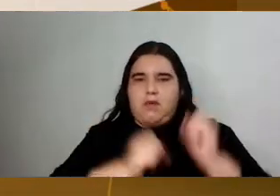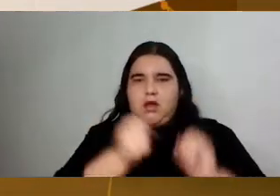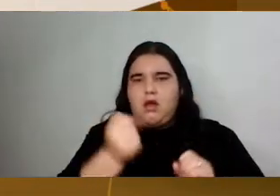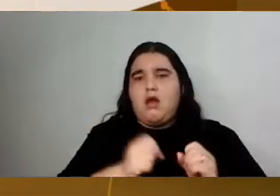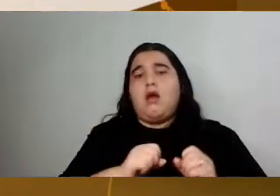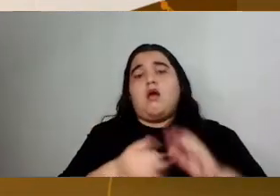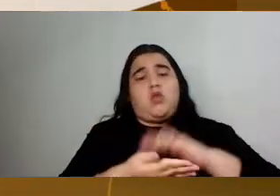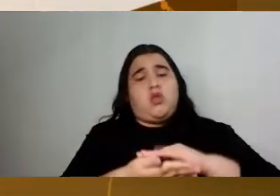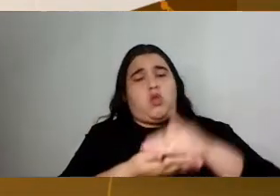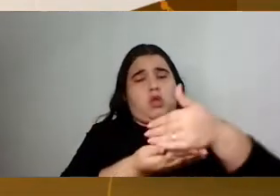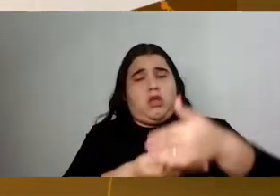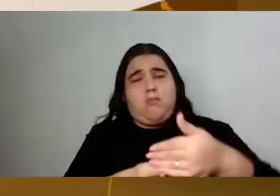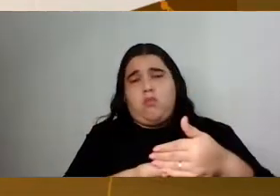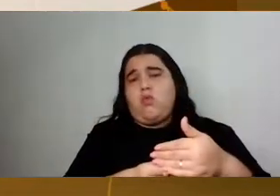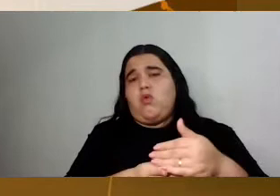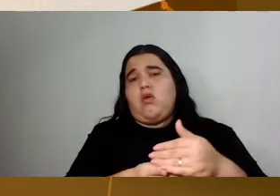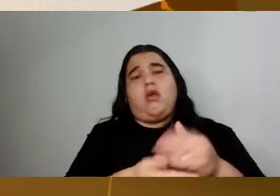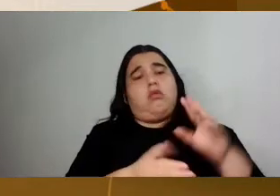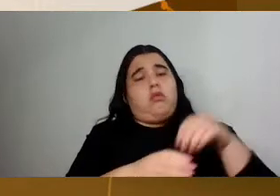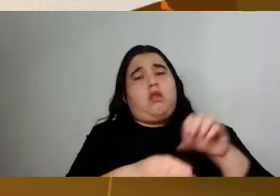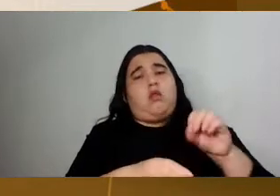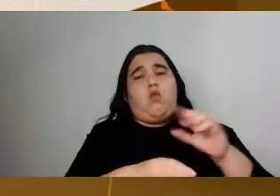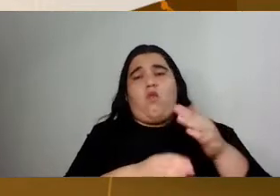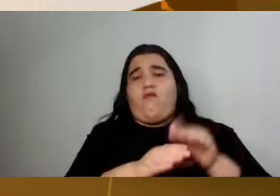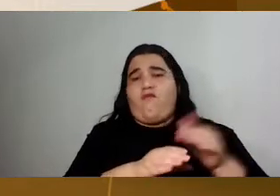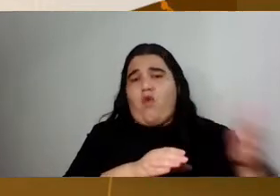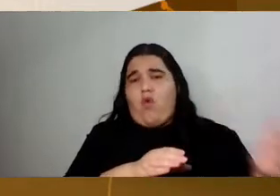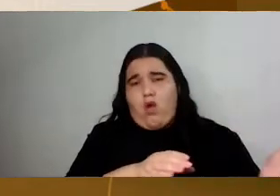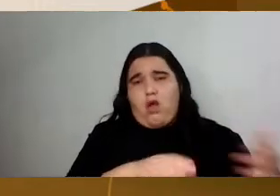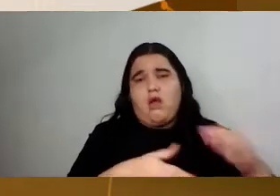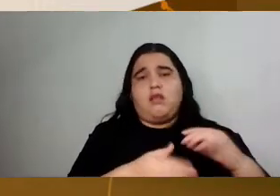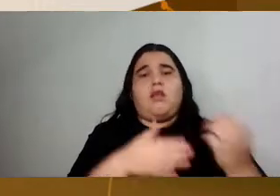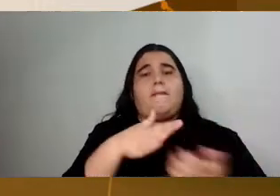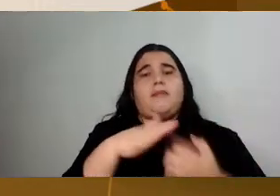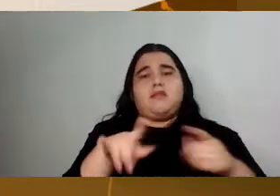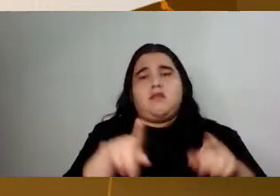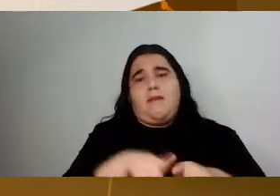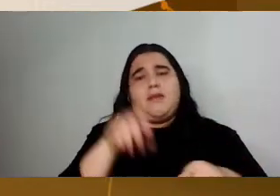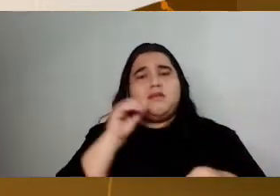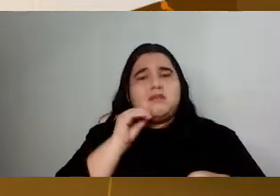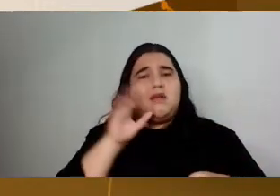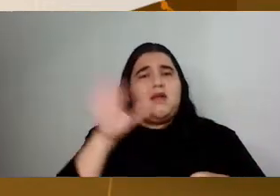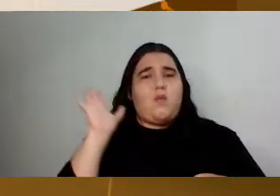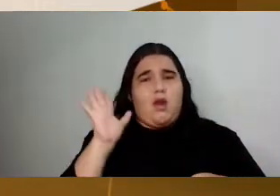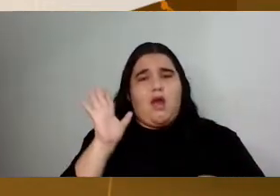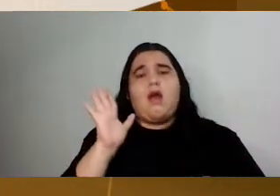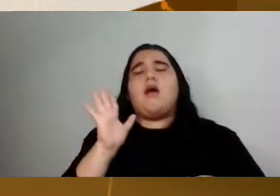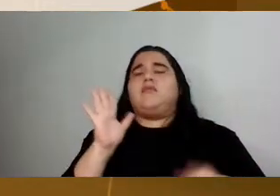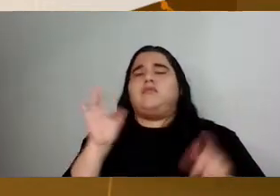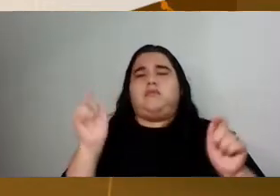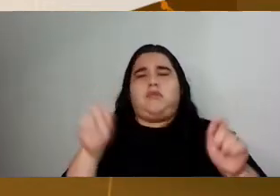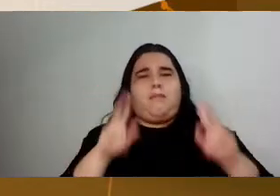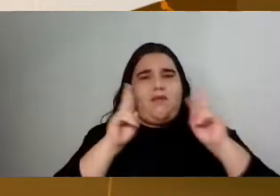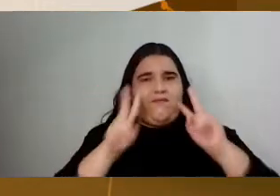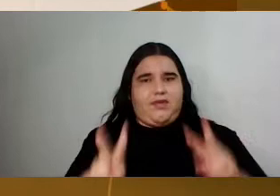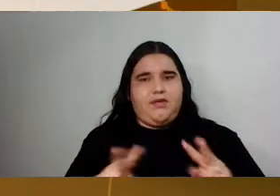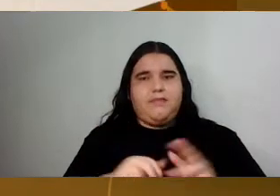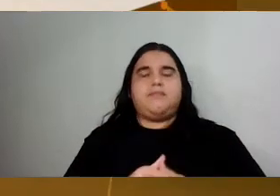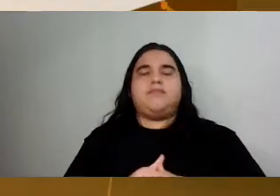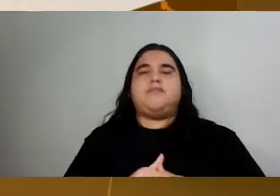estando dentro ou fora da empresa, e pelo celular. E na própria tela da IHM, é uma réplica, né? Então, basicamente,